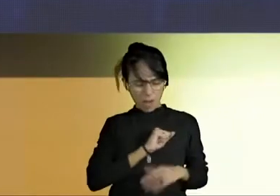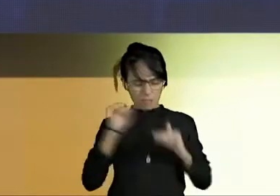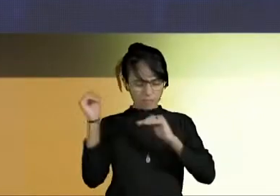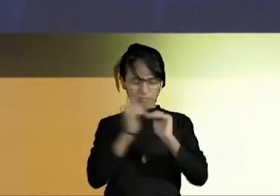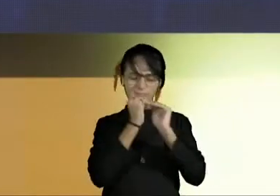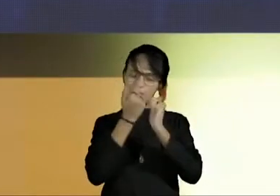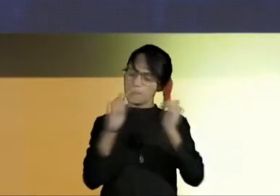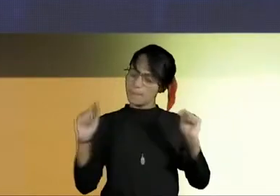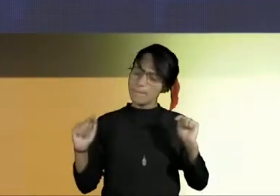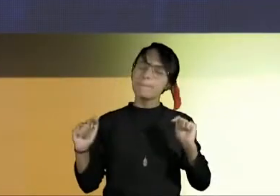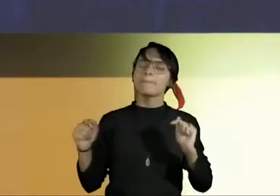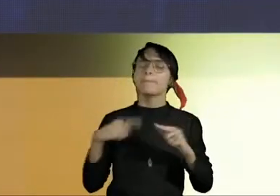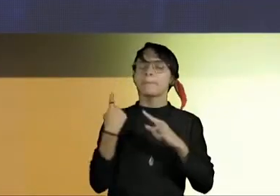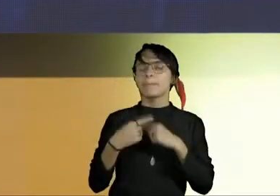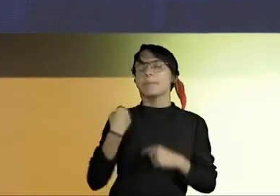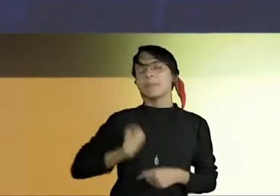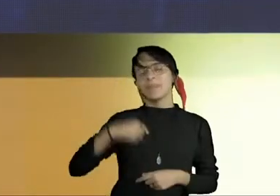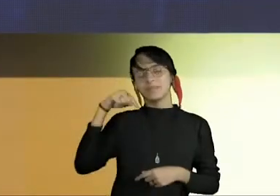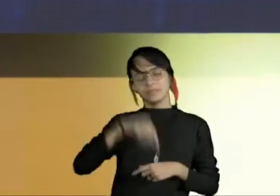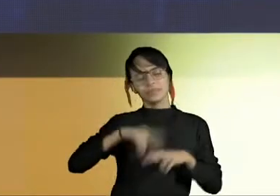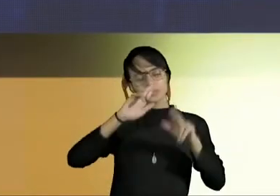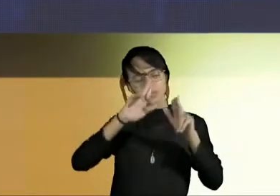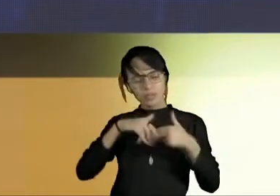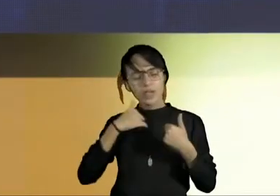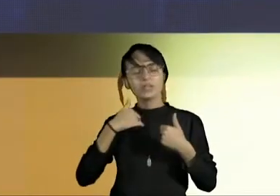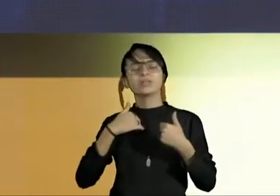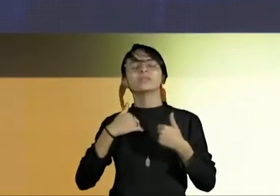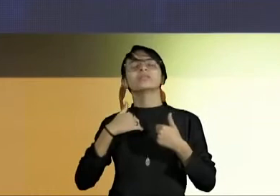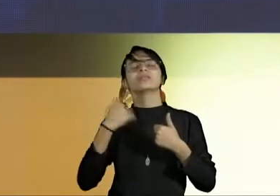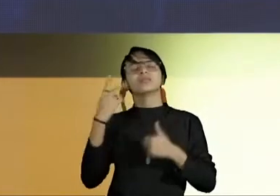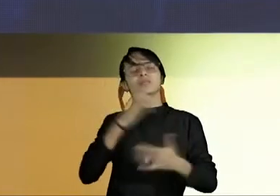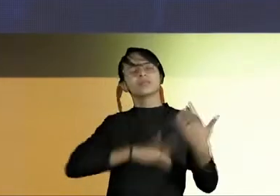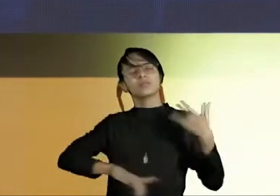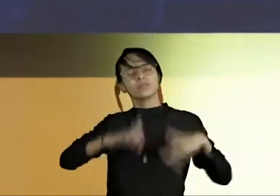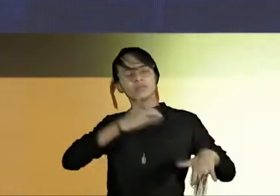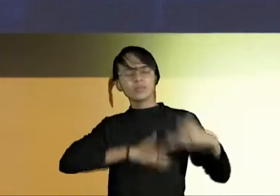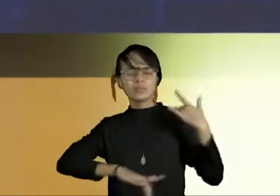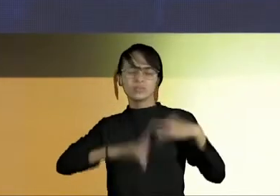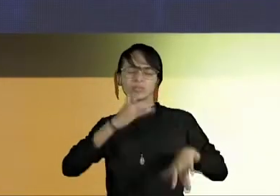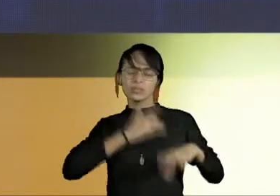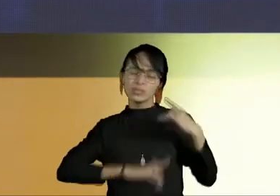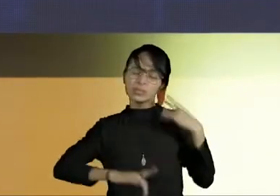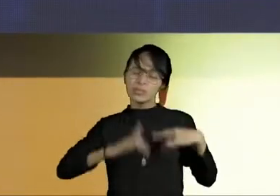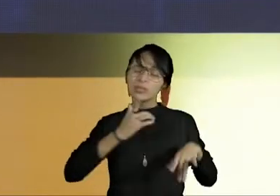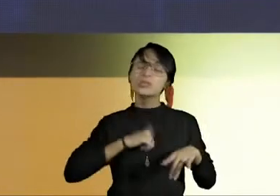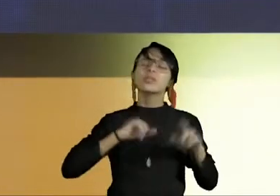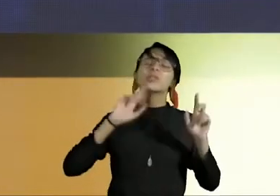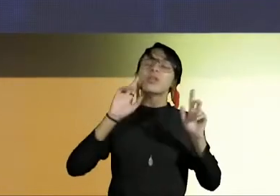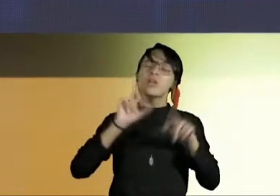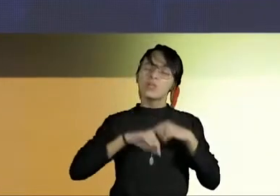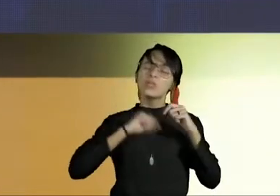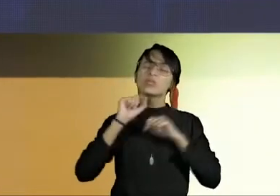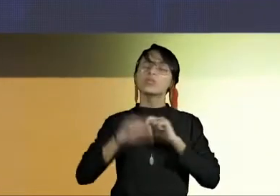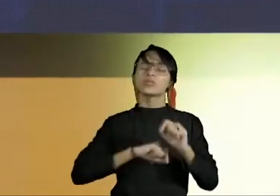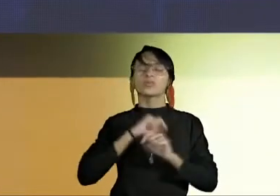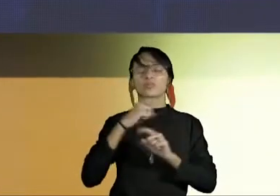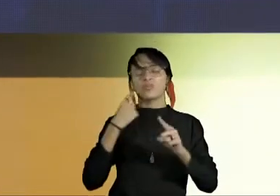Nós estamos aqui por causa da multidão das tuas misericórdias, que tem sido a causa de não